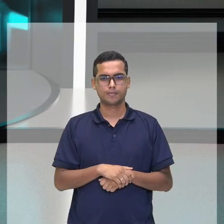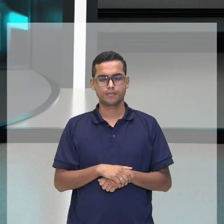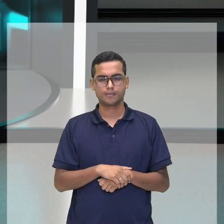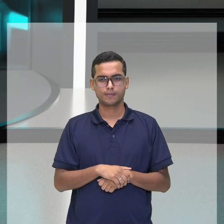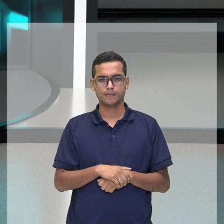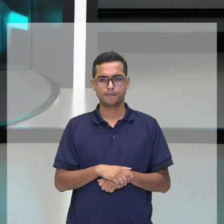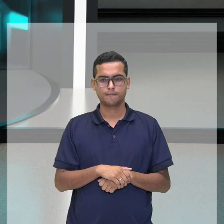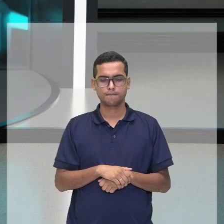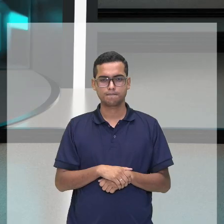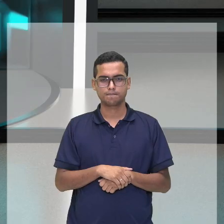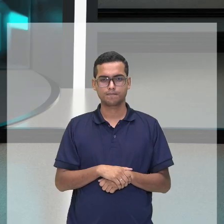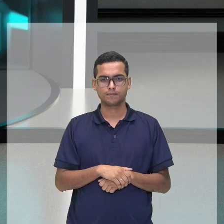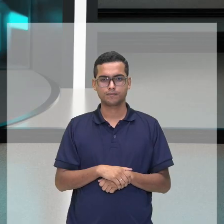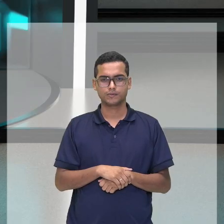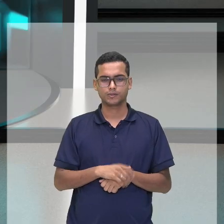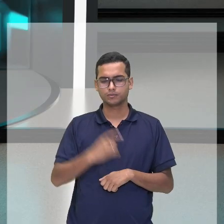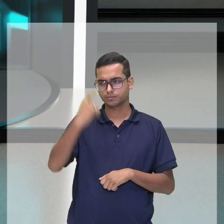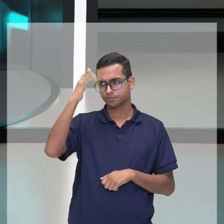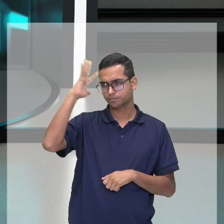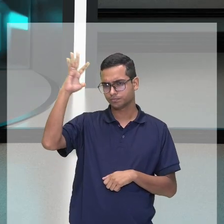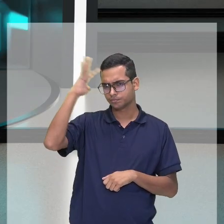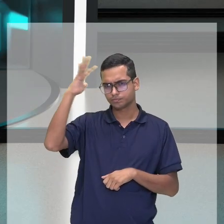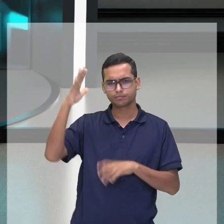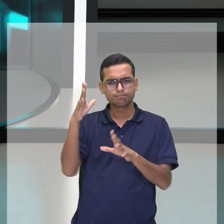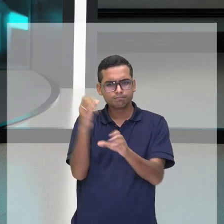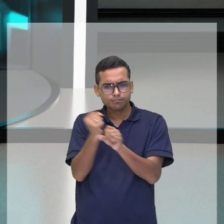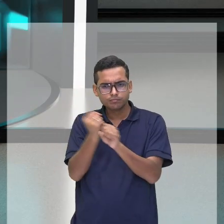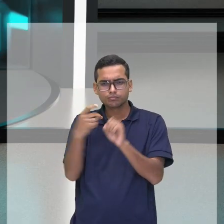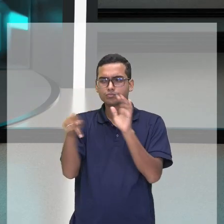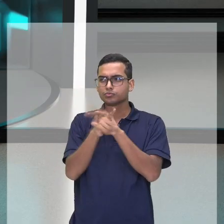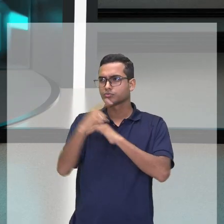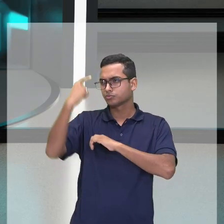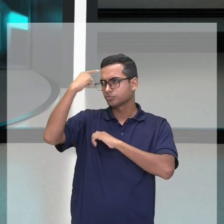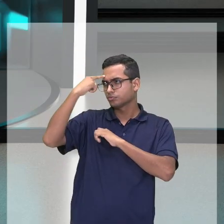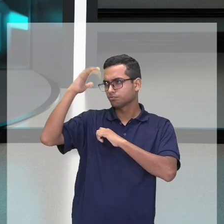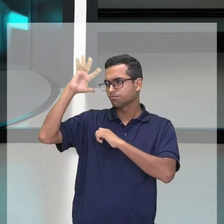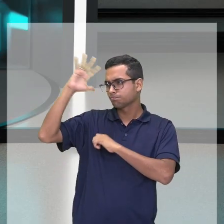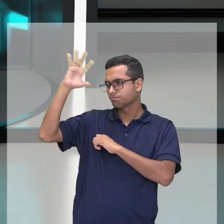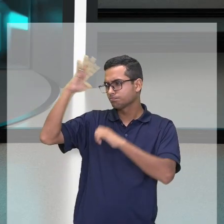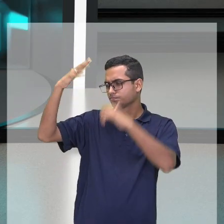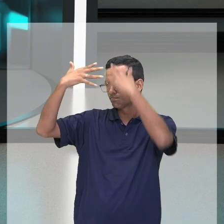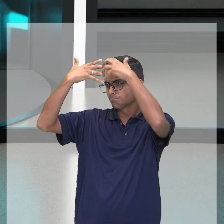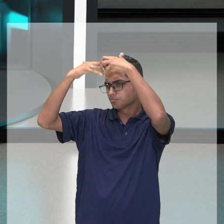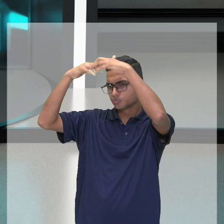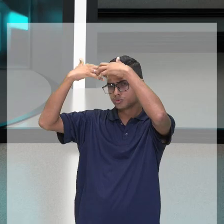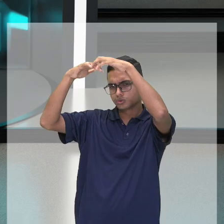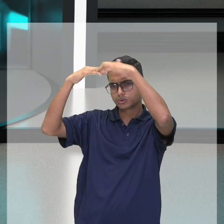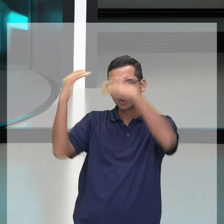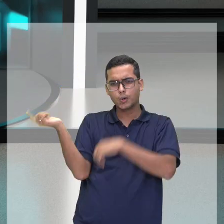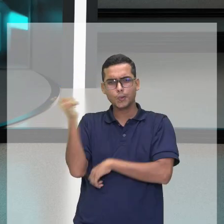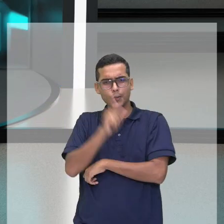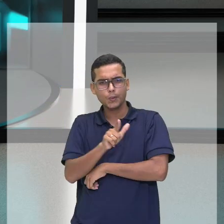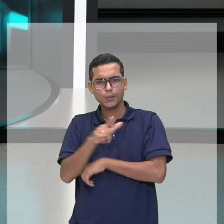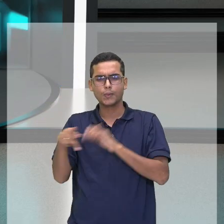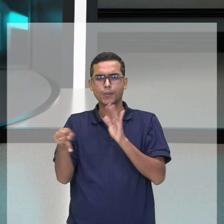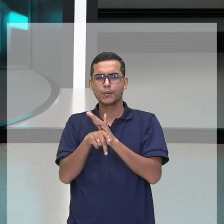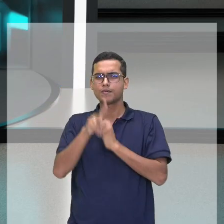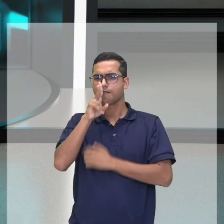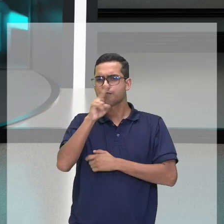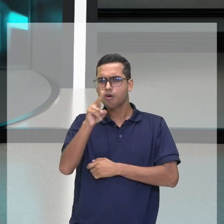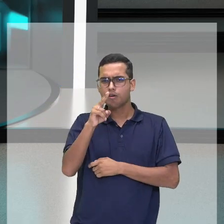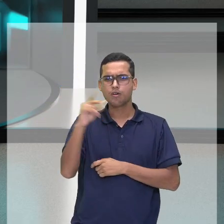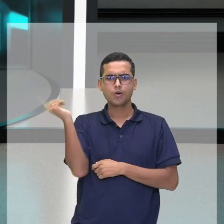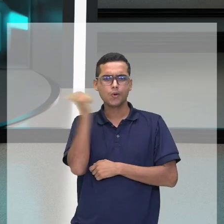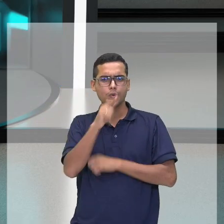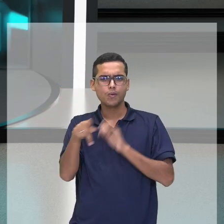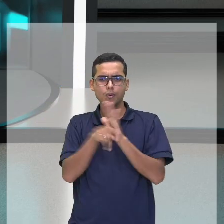vai calcular na sua cabeça, no seu inconsciente, a força necessária para